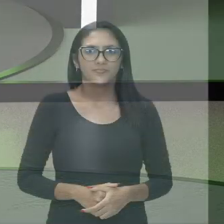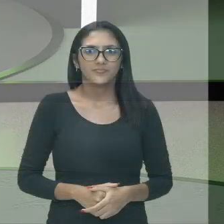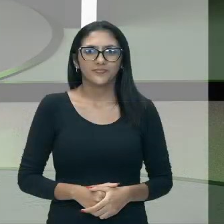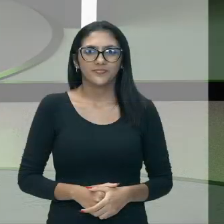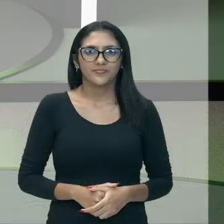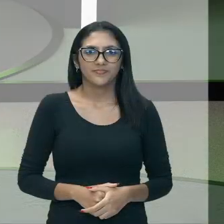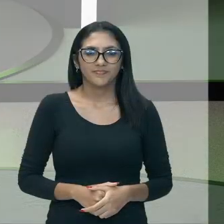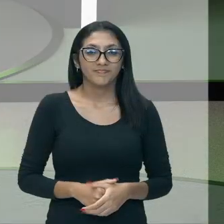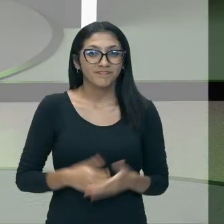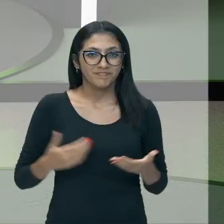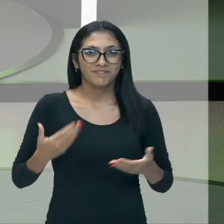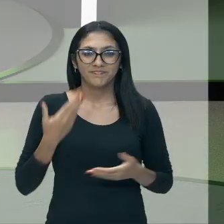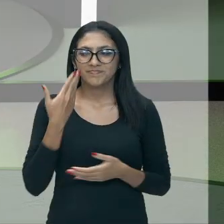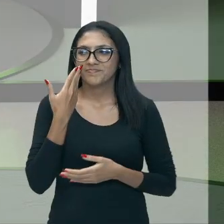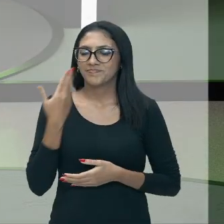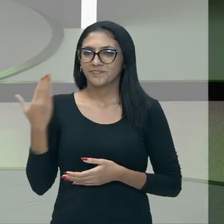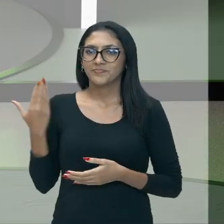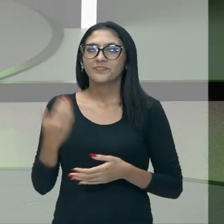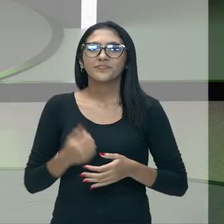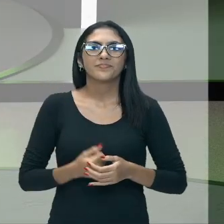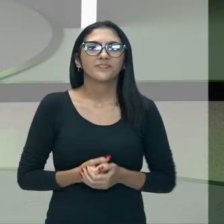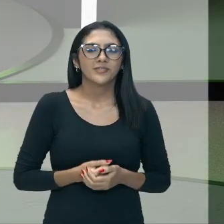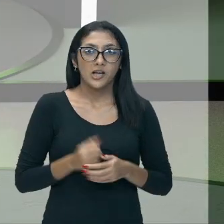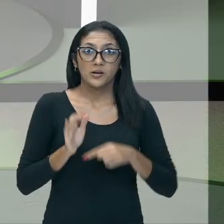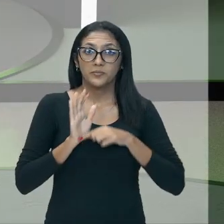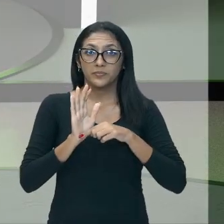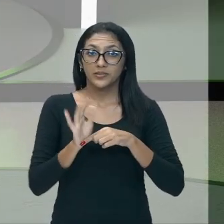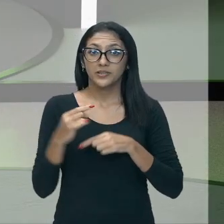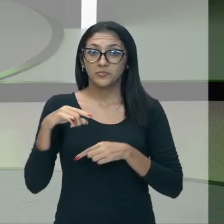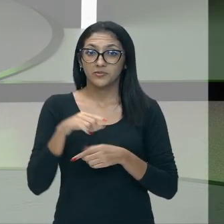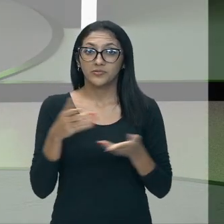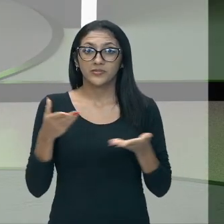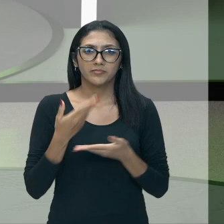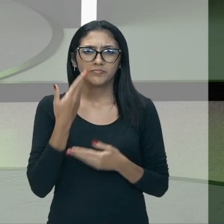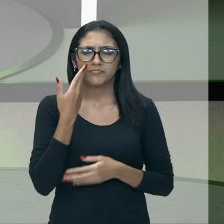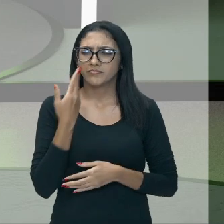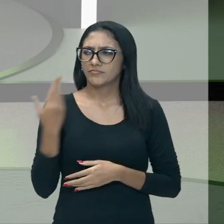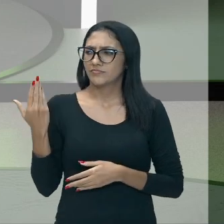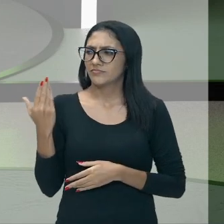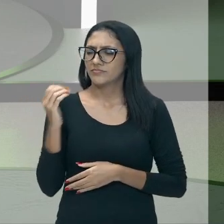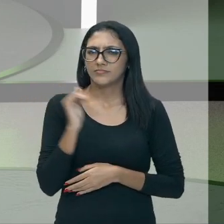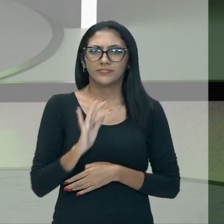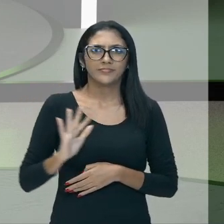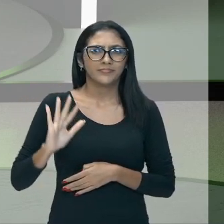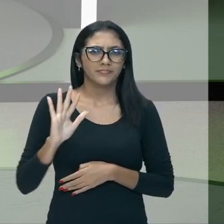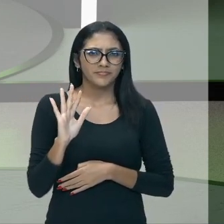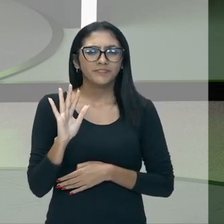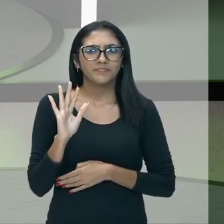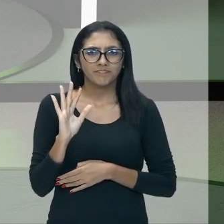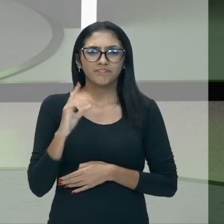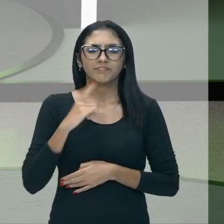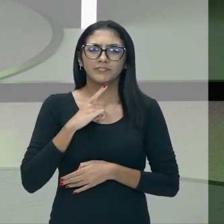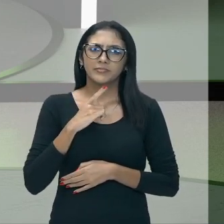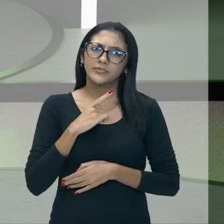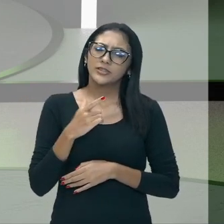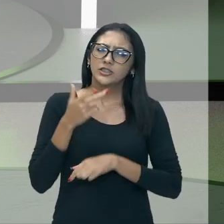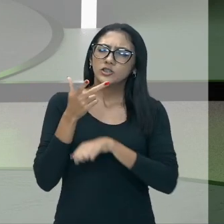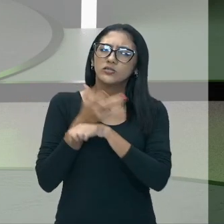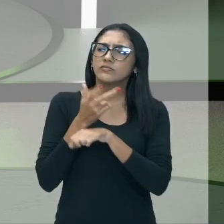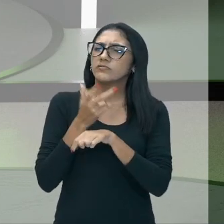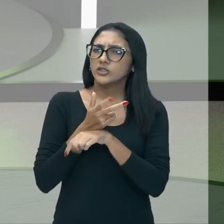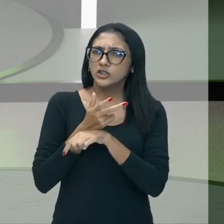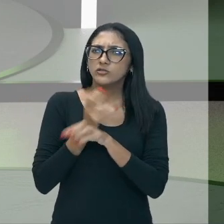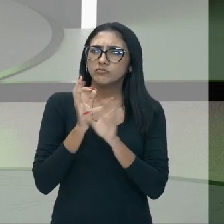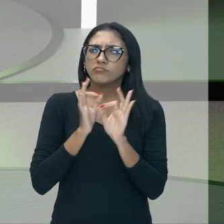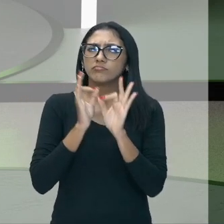Olha lá, pessoal. Trouxe para você aqui, ó. Nós temos esta animação